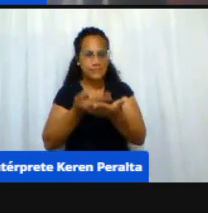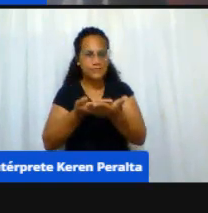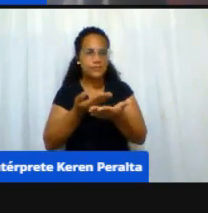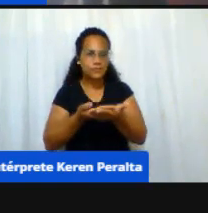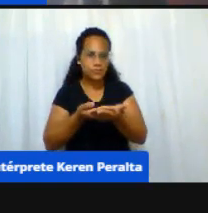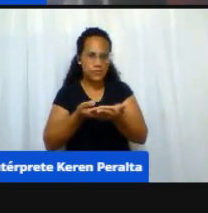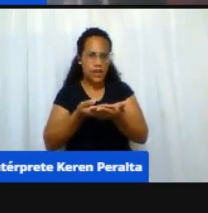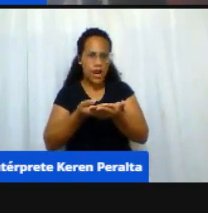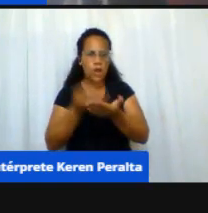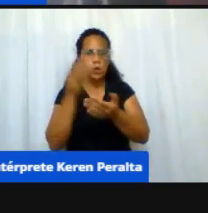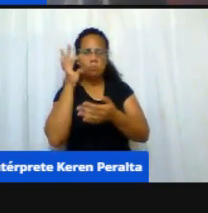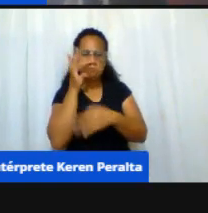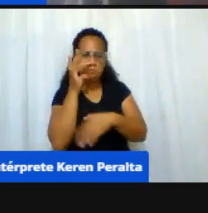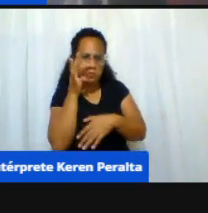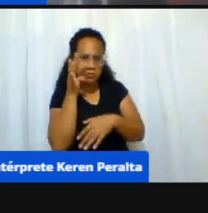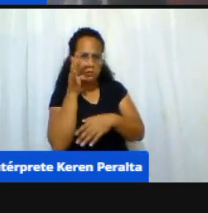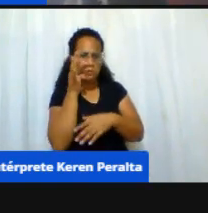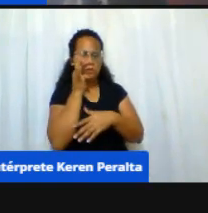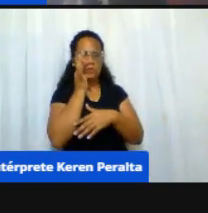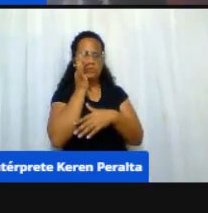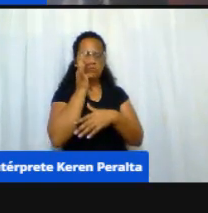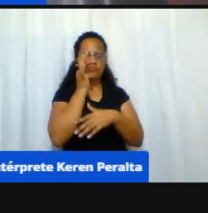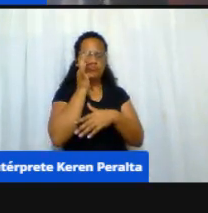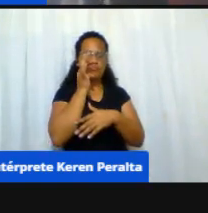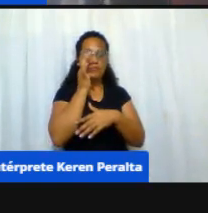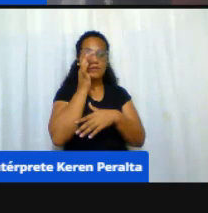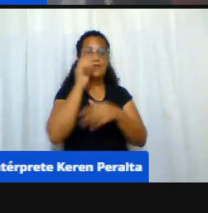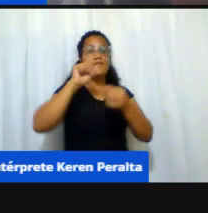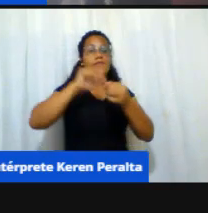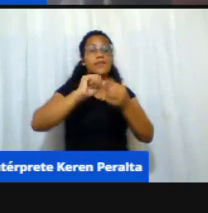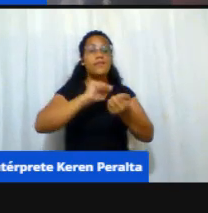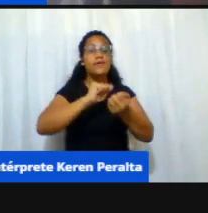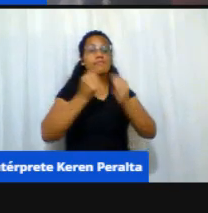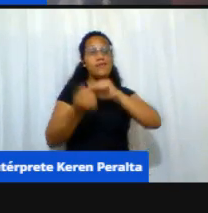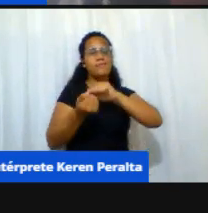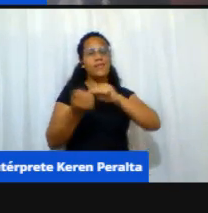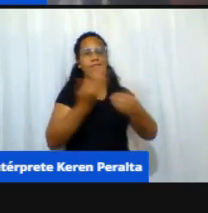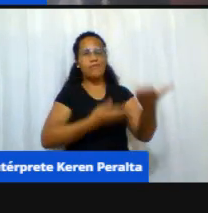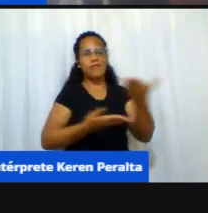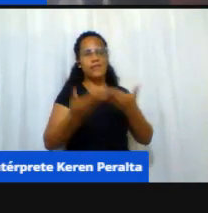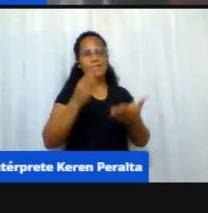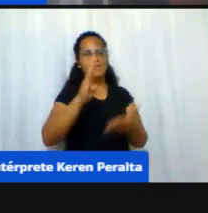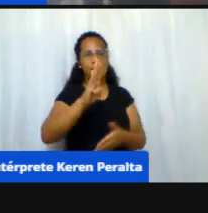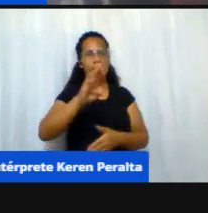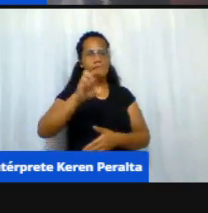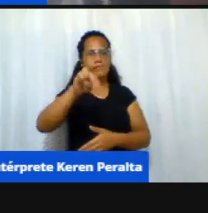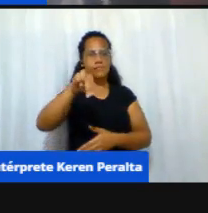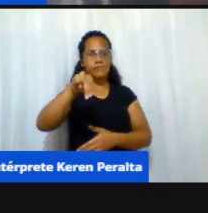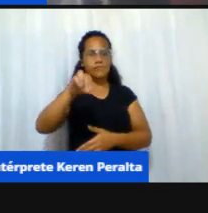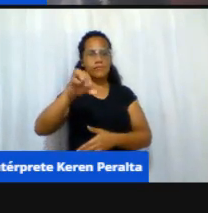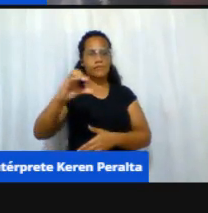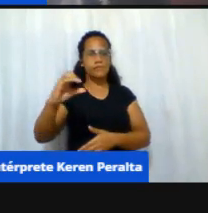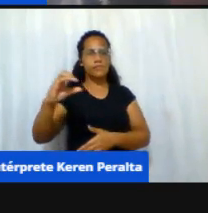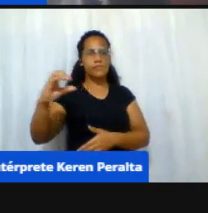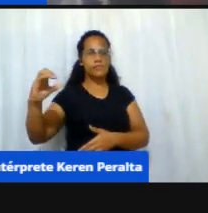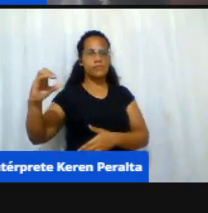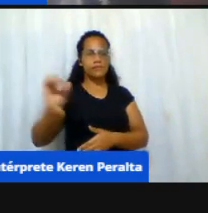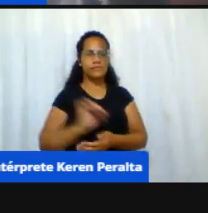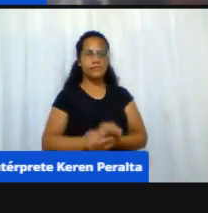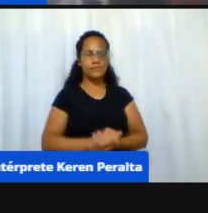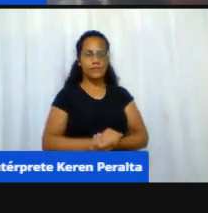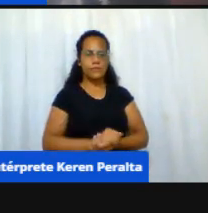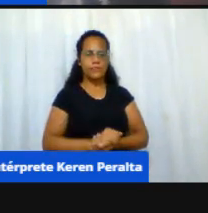uma adaptação em relação à BNCC, tendo em vista uma constatação crítica